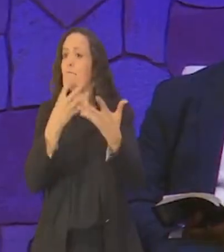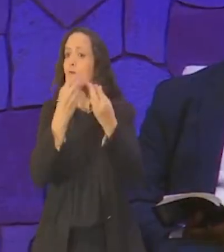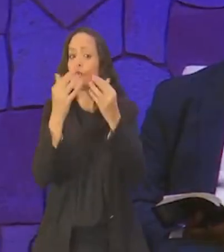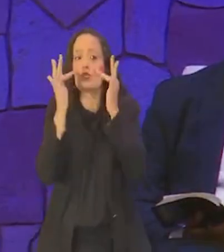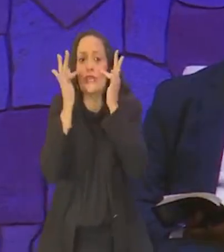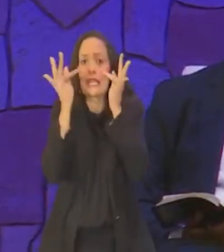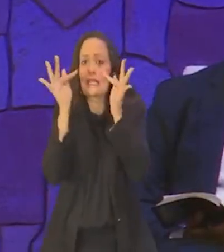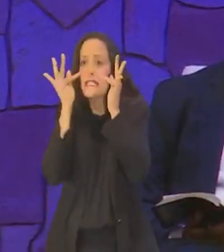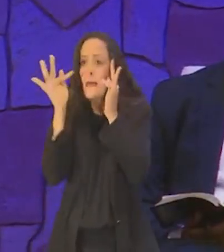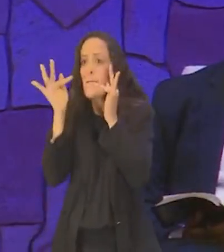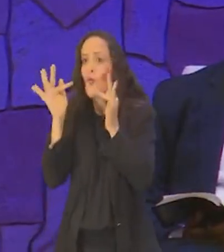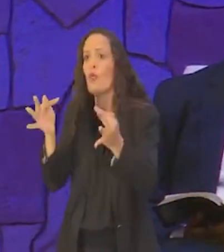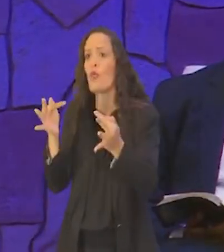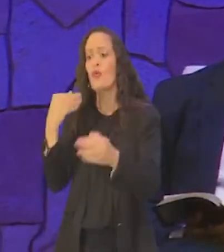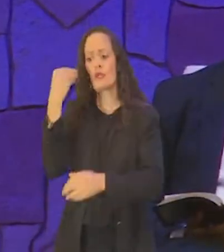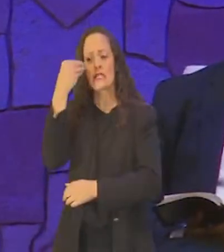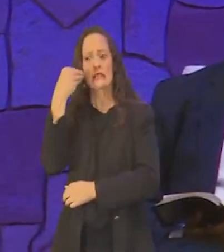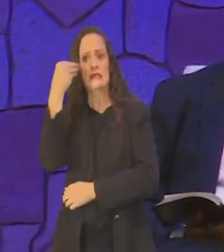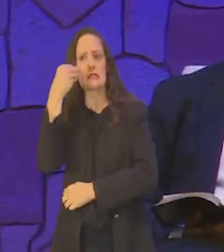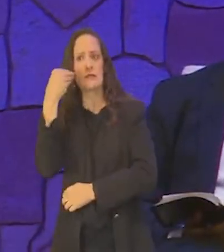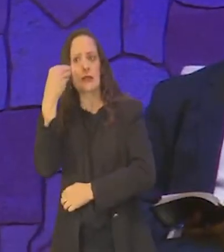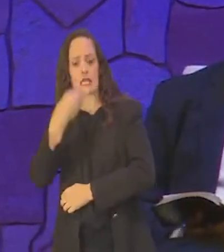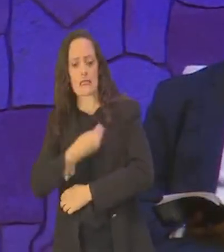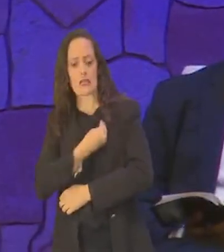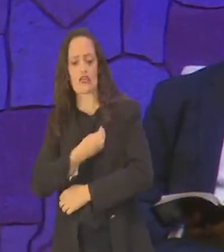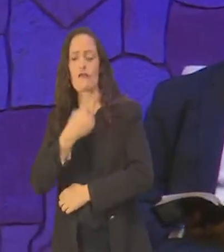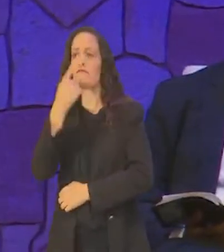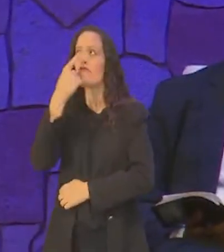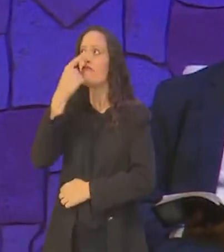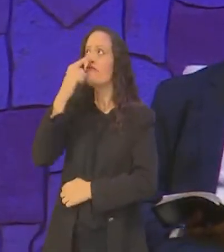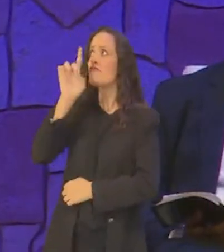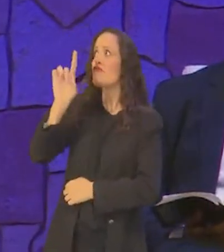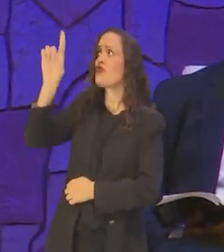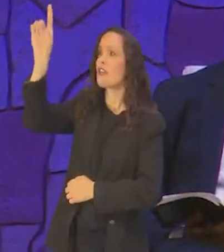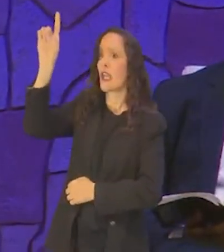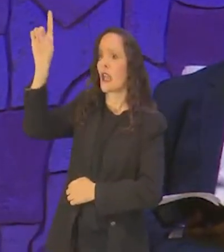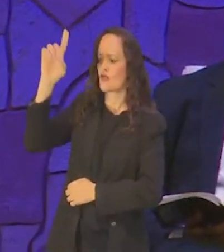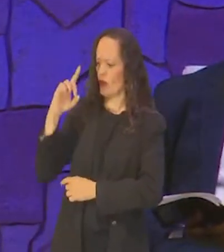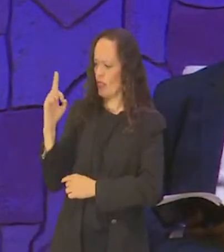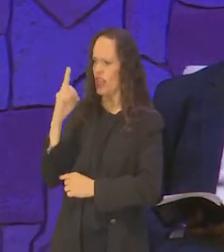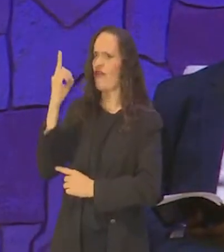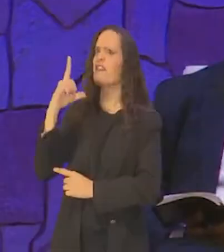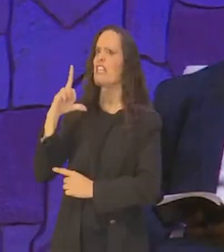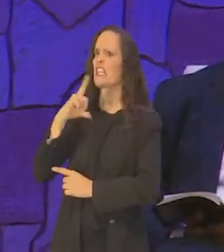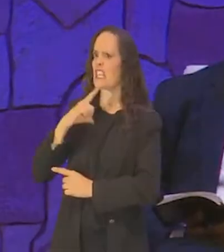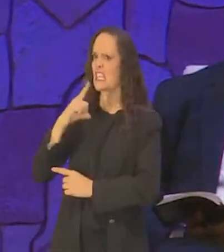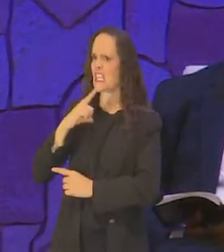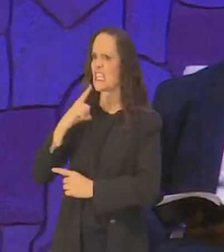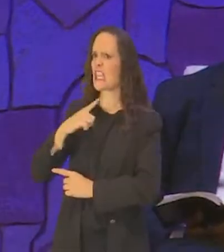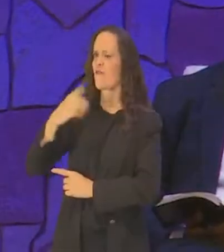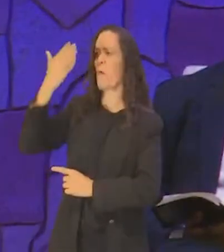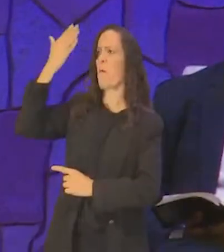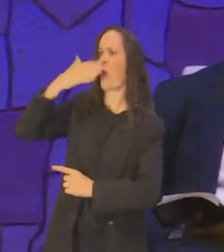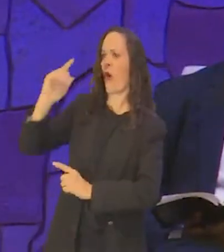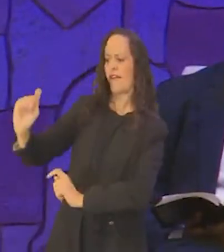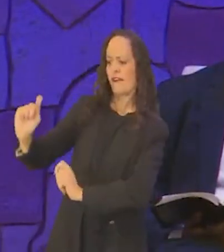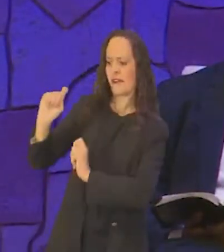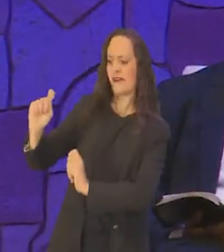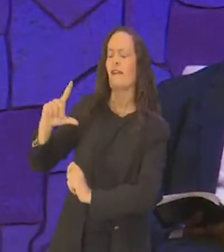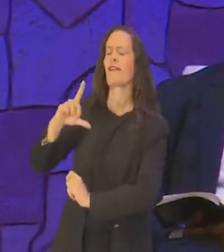de experiências com Deus, de um homem que foi provado em muitas